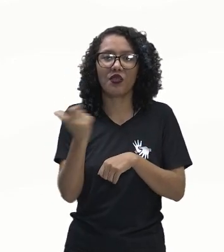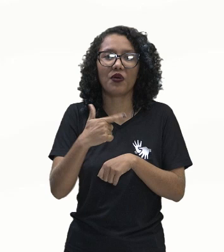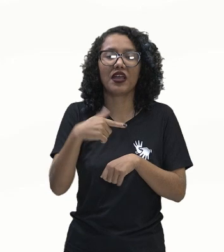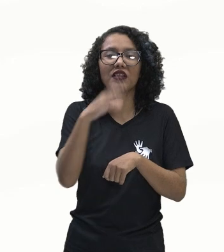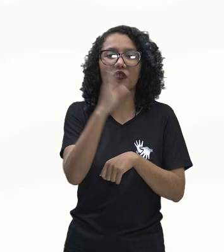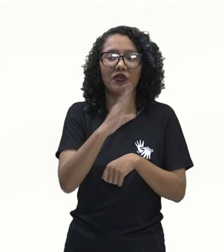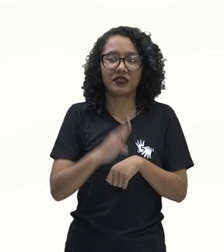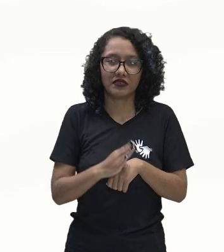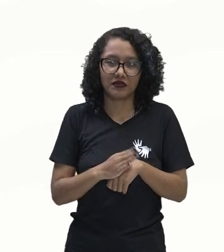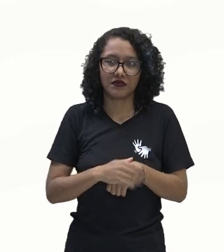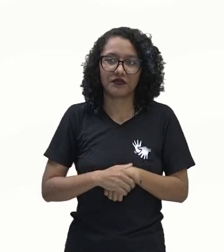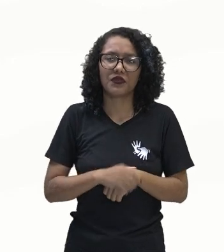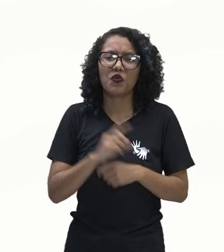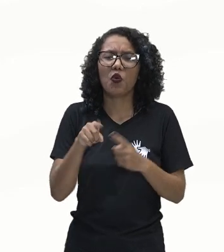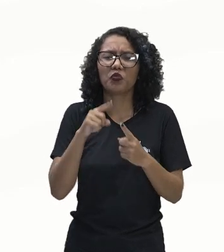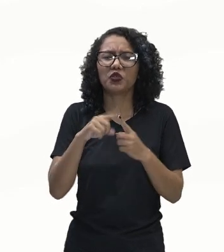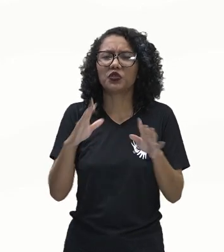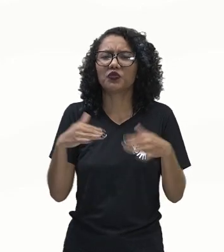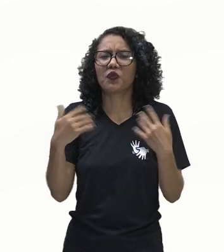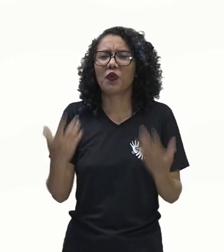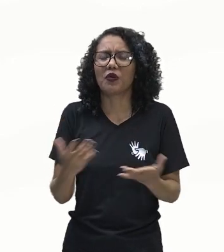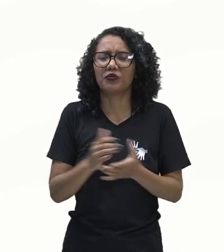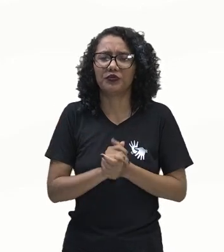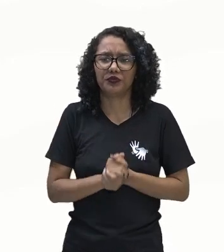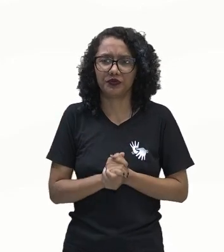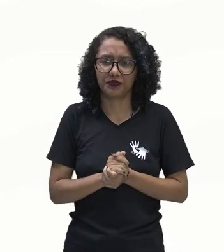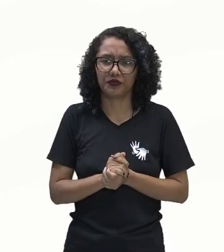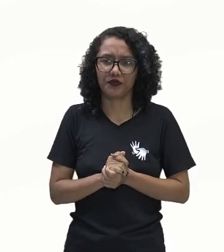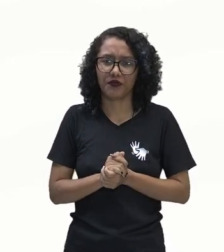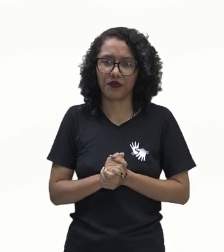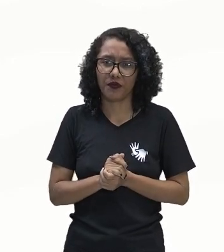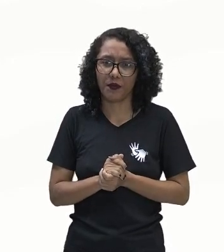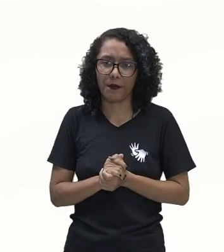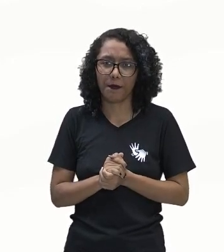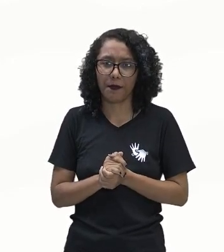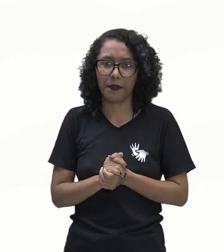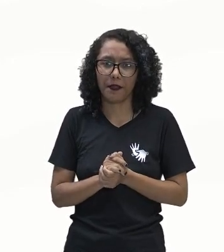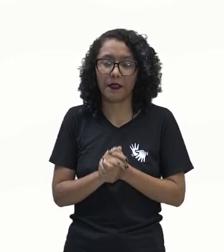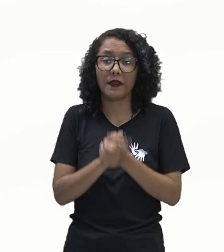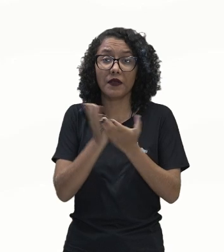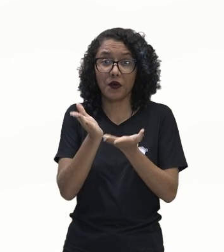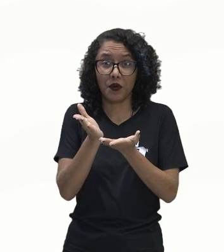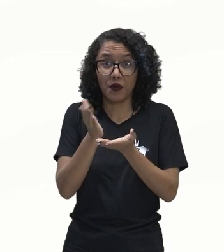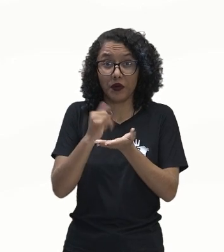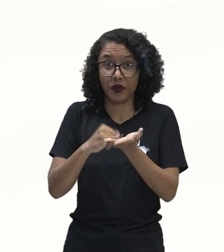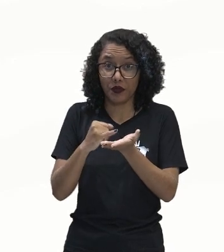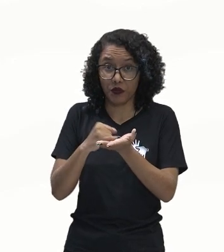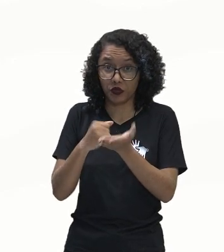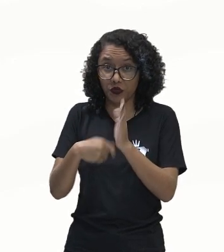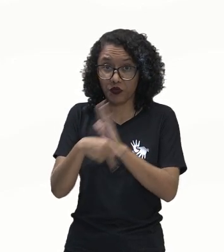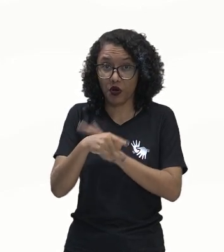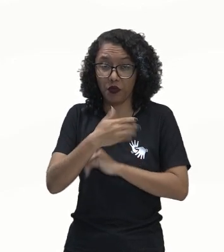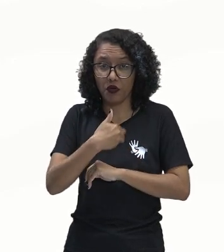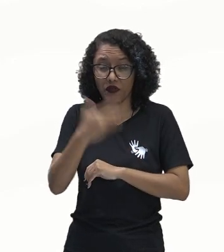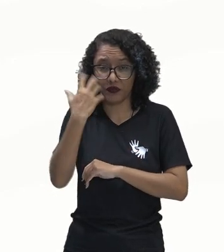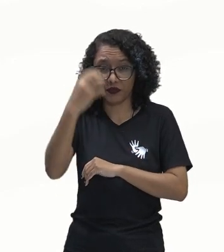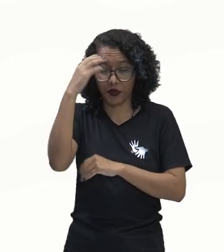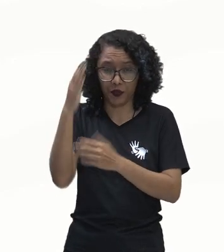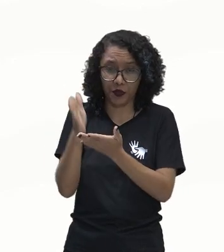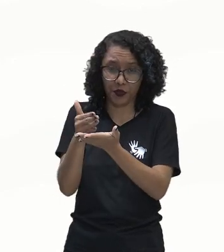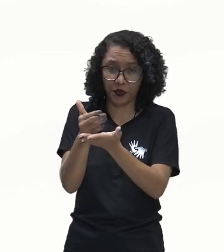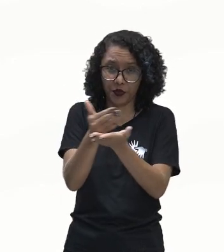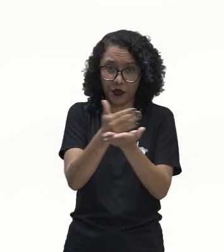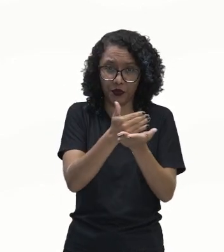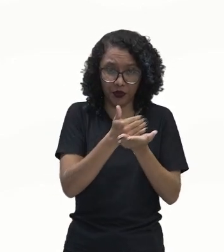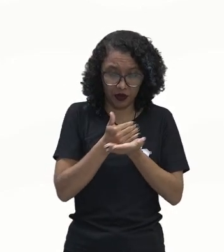o objetivo de ampliar a arrecadação do governo imperial por meio dessa nova política tarifária.